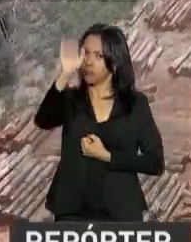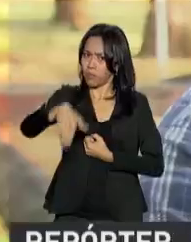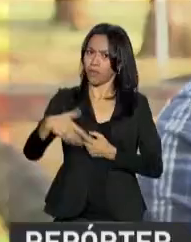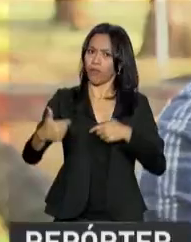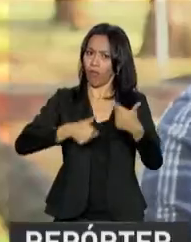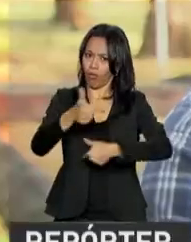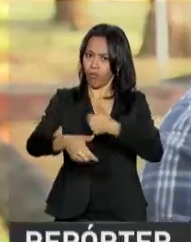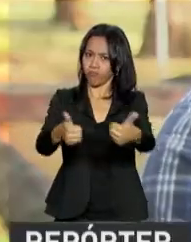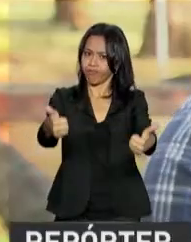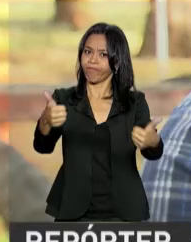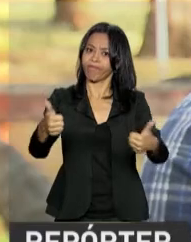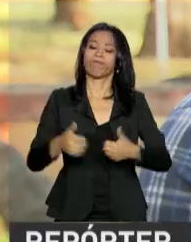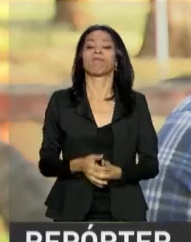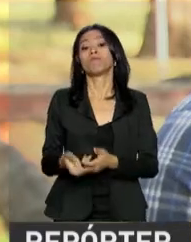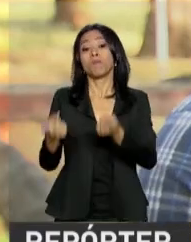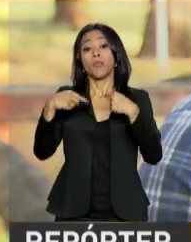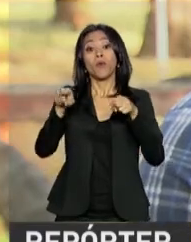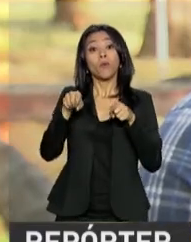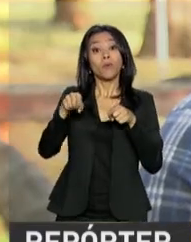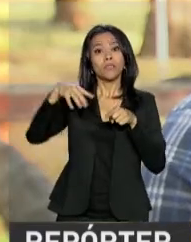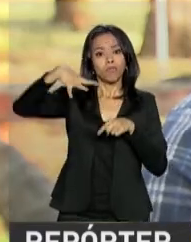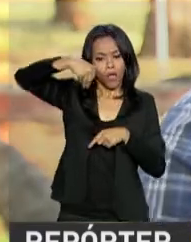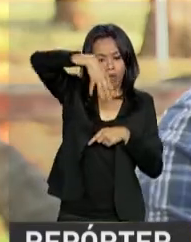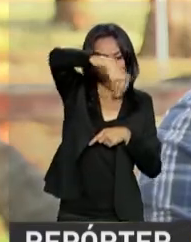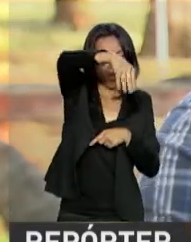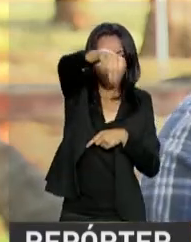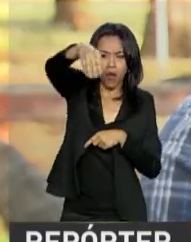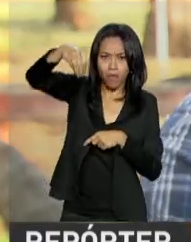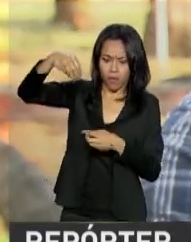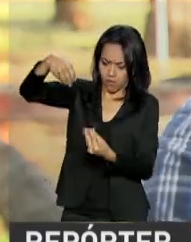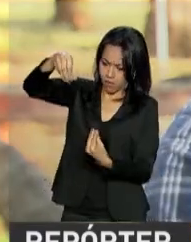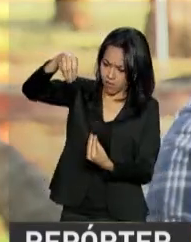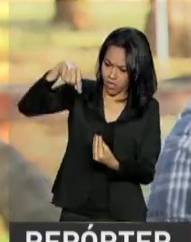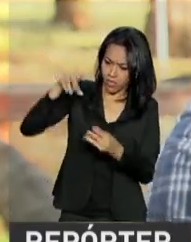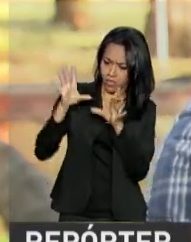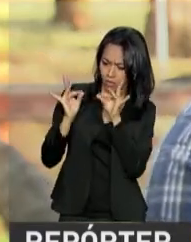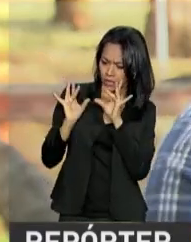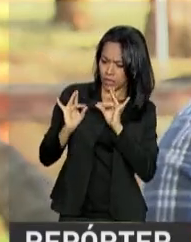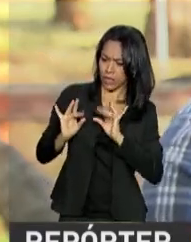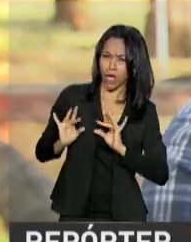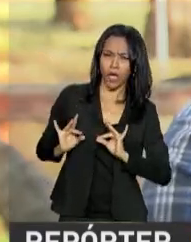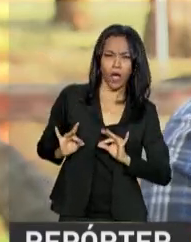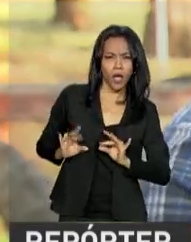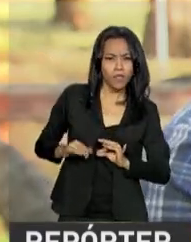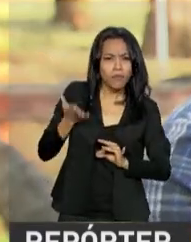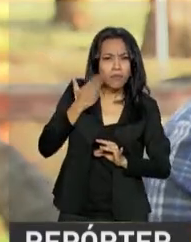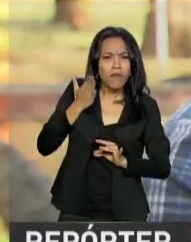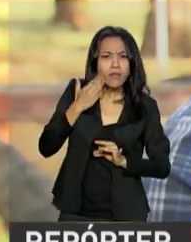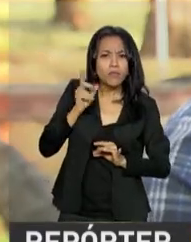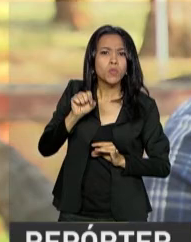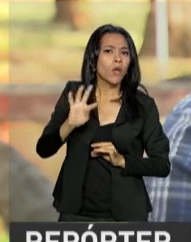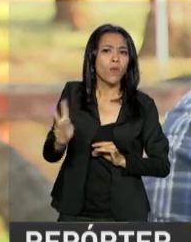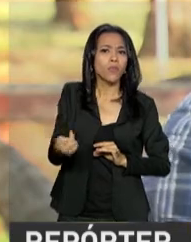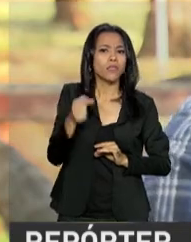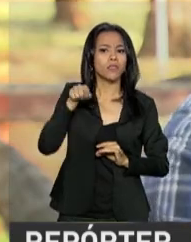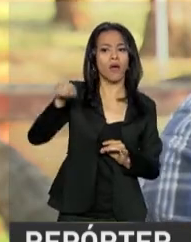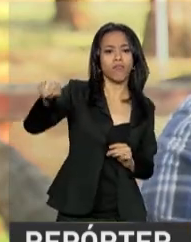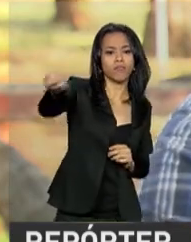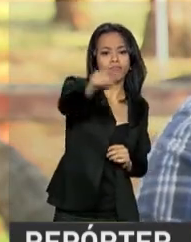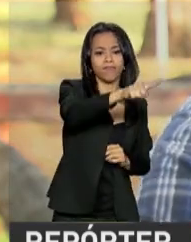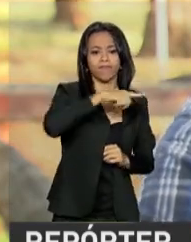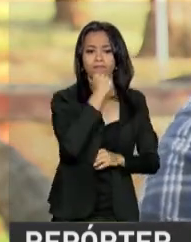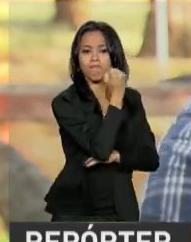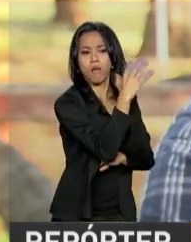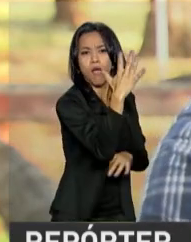feito com esse nível de detalhe é nós conseguimos acompanhar cada detalhe da dinâmica da floresta conseguimos a